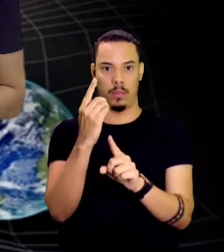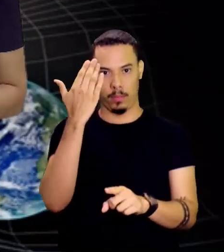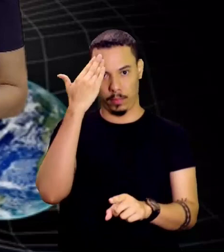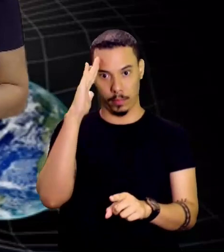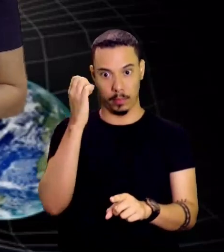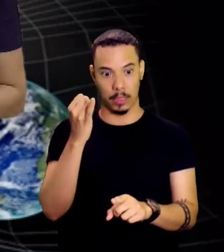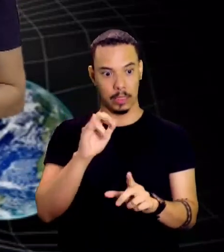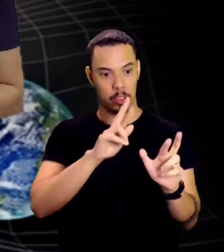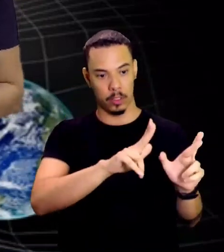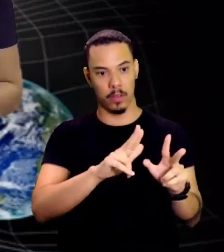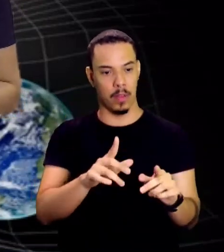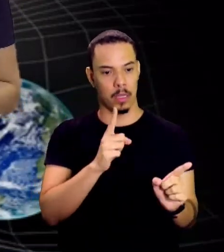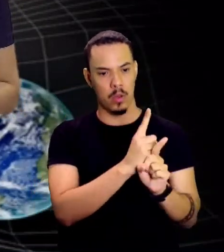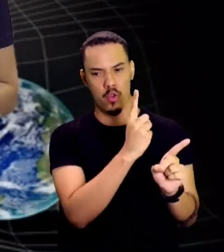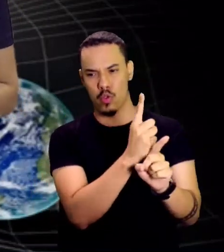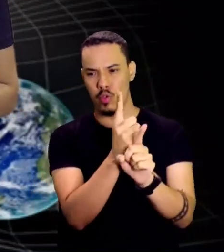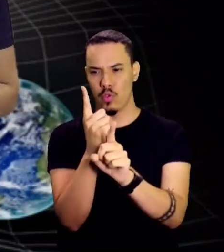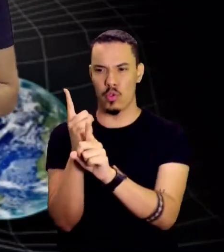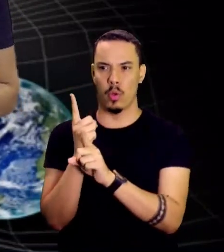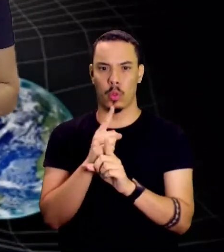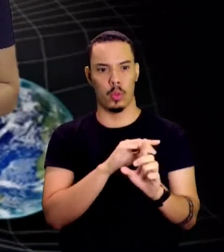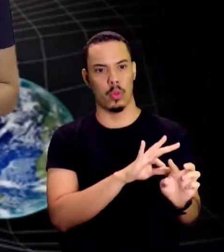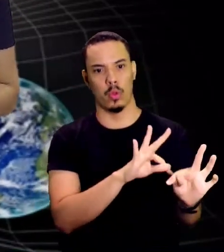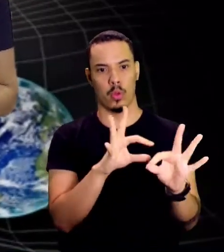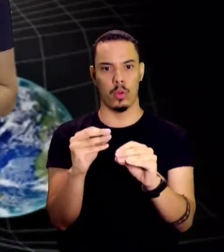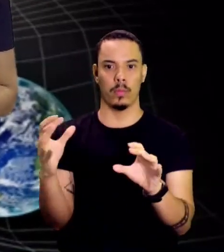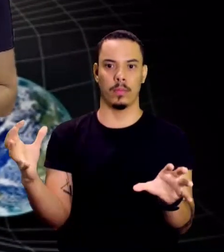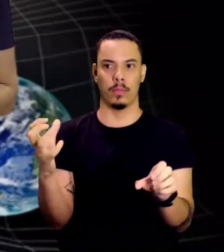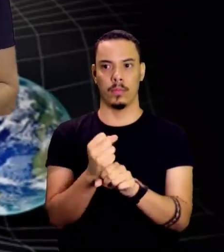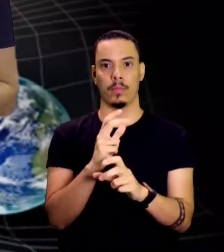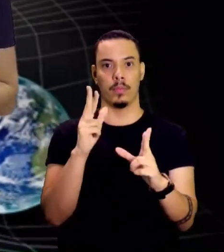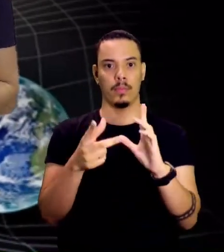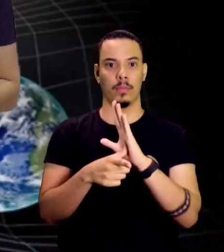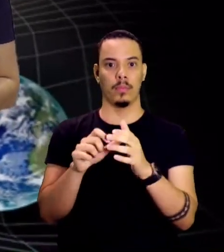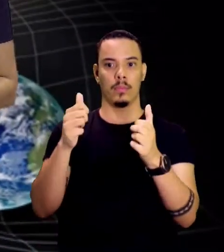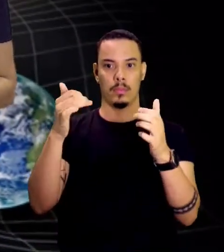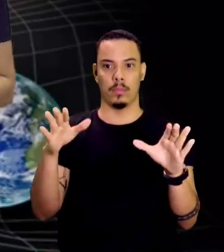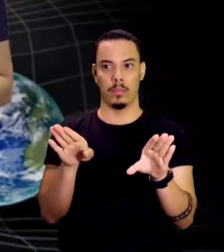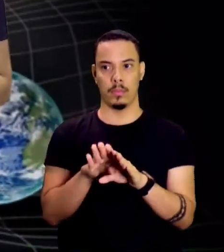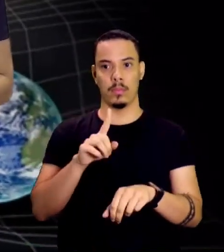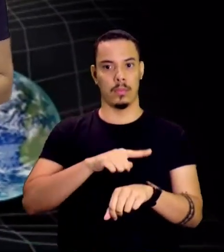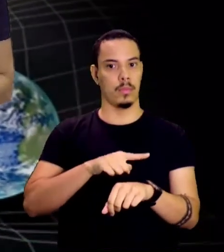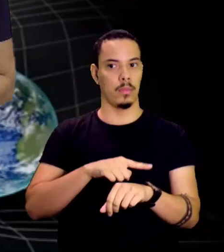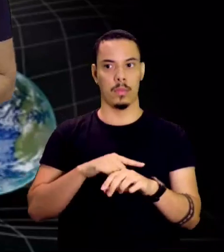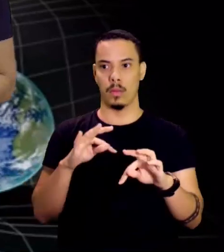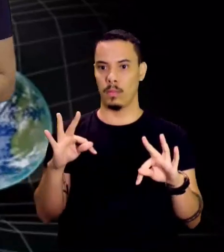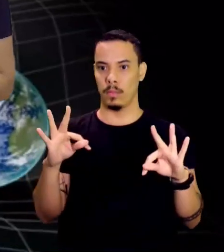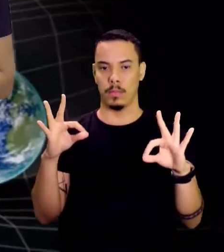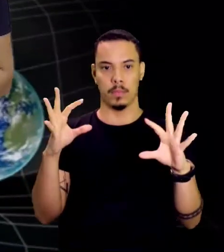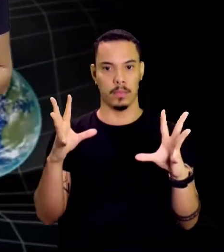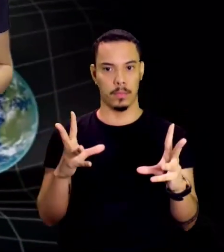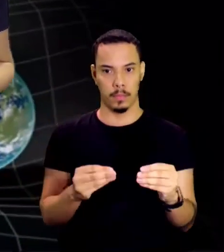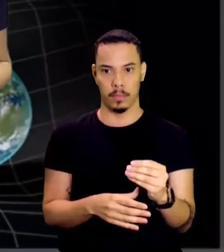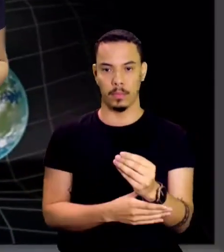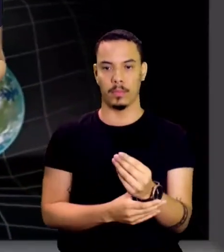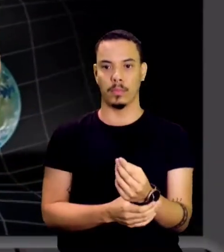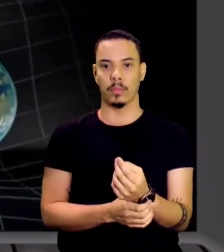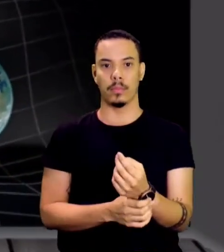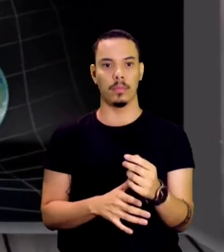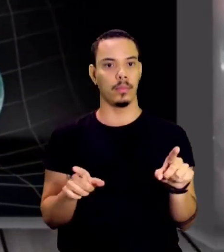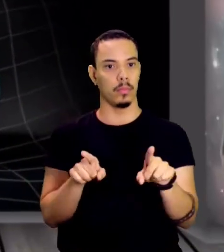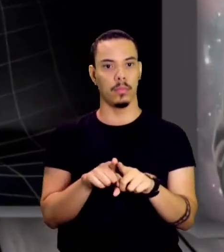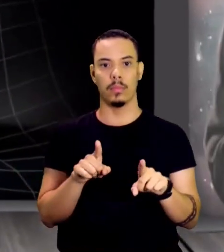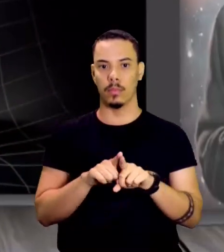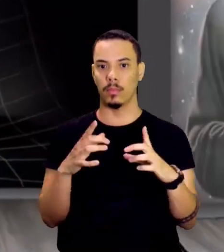tem que fazer para cada achado distância total em todos São Marcos mas explicam e somar os centros todos e depois usar em média não